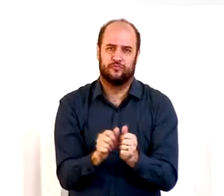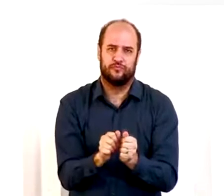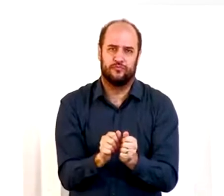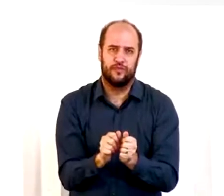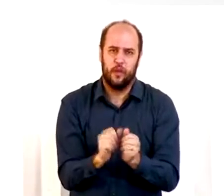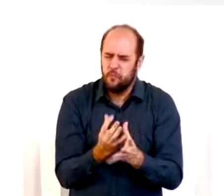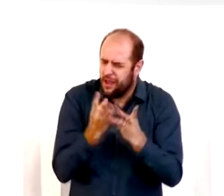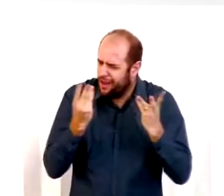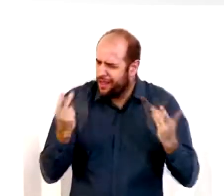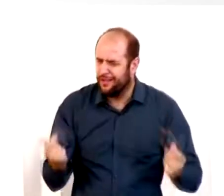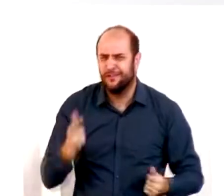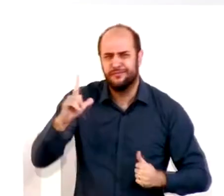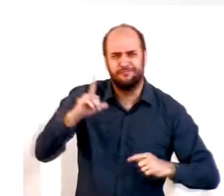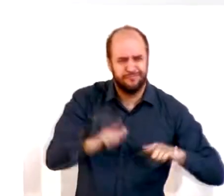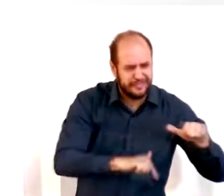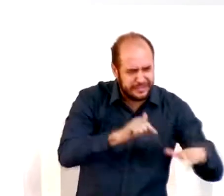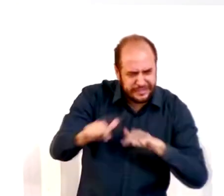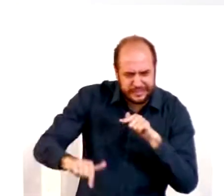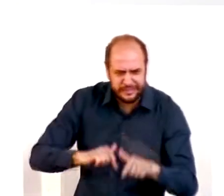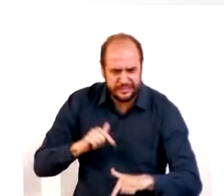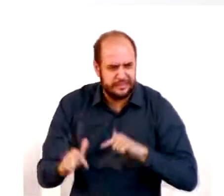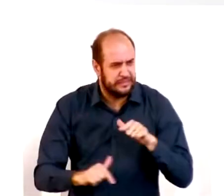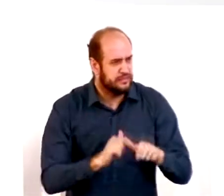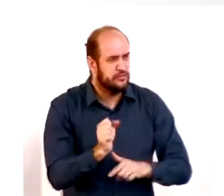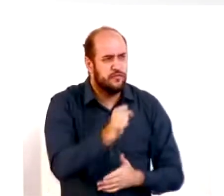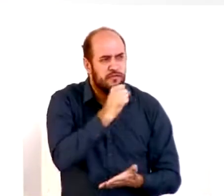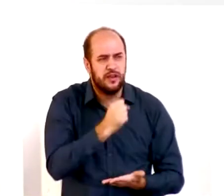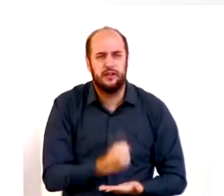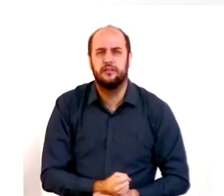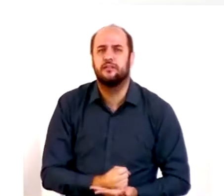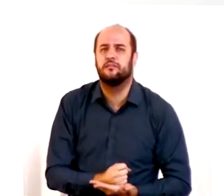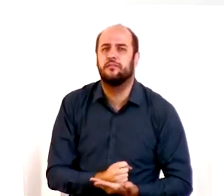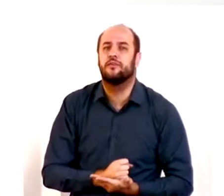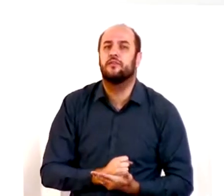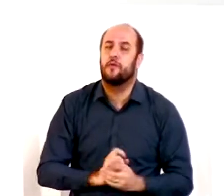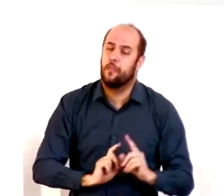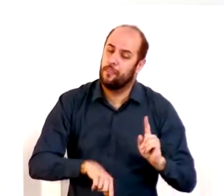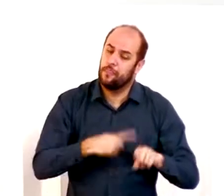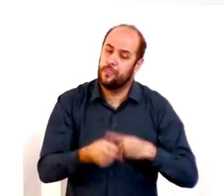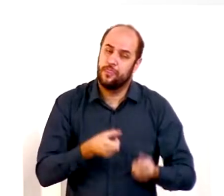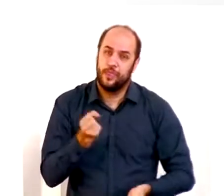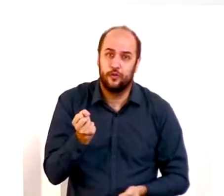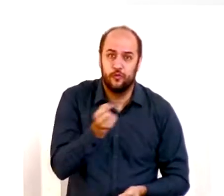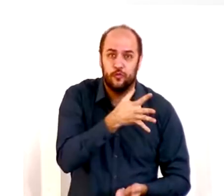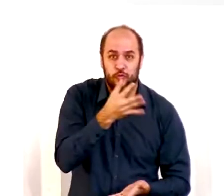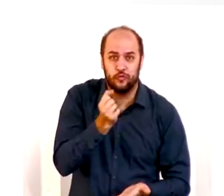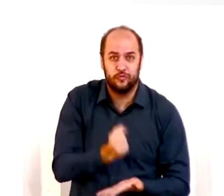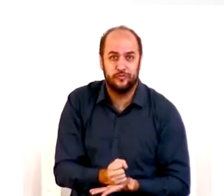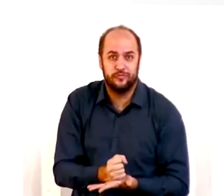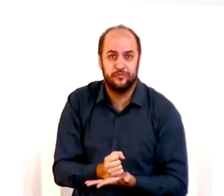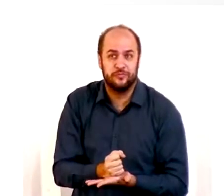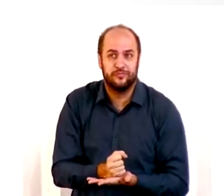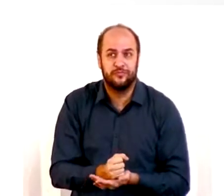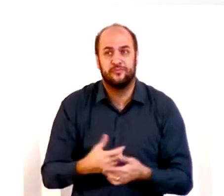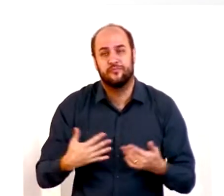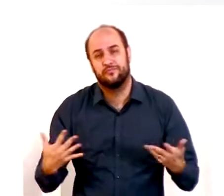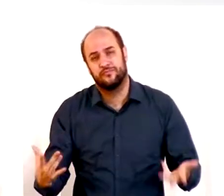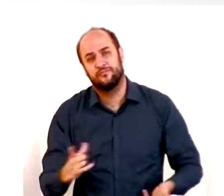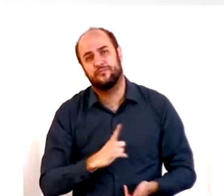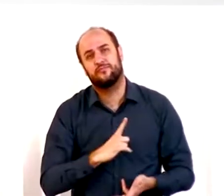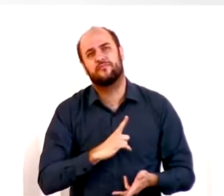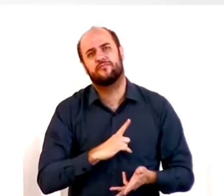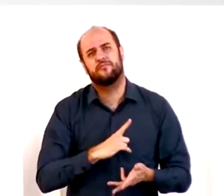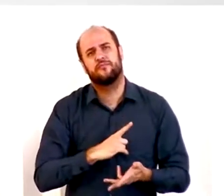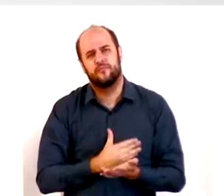excelente de Deus, operando em todo o Antigo Testamento, e quando chega no Novo Testamento, então nós temos o